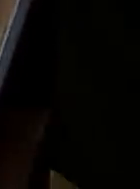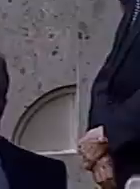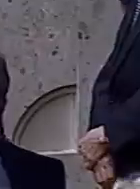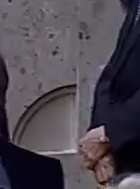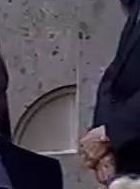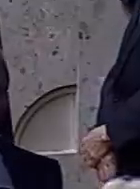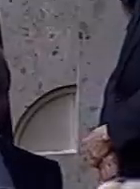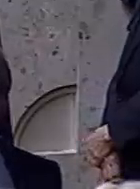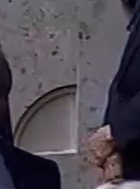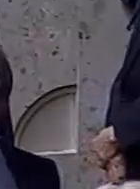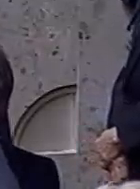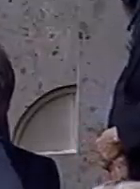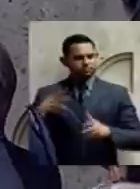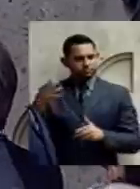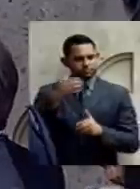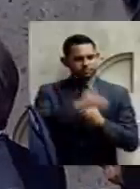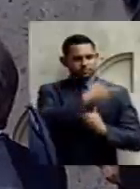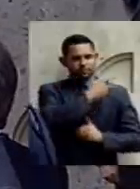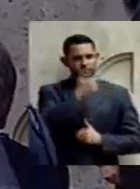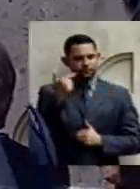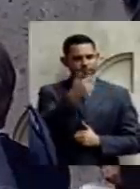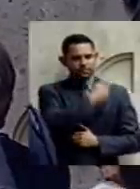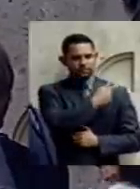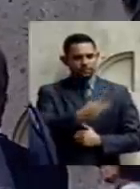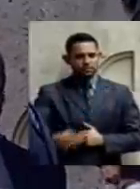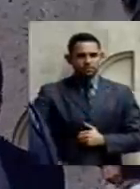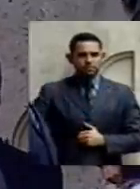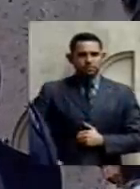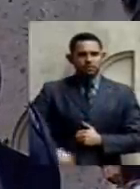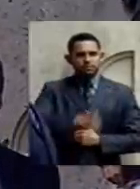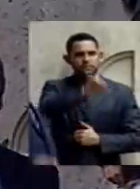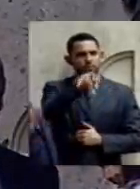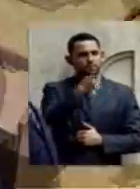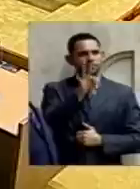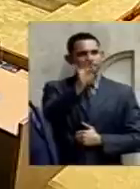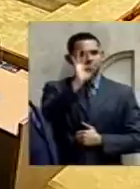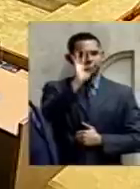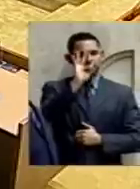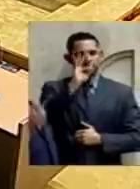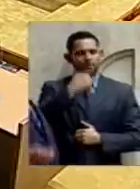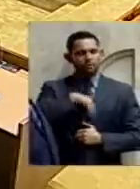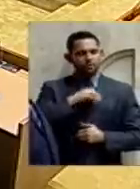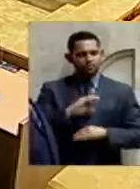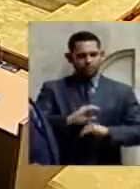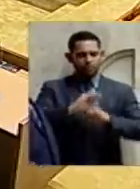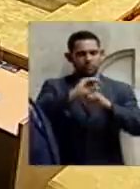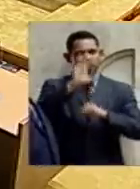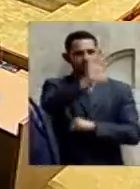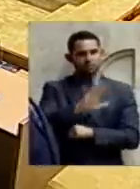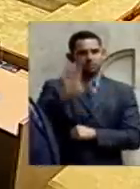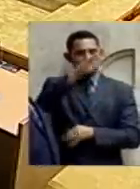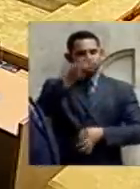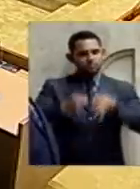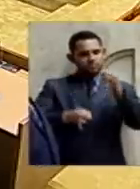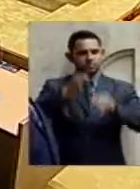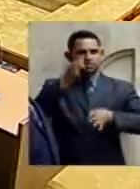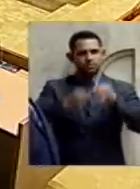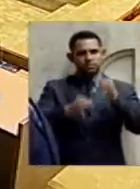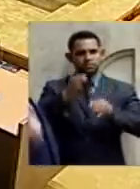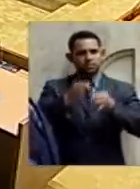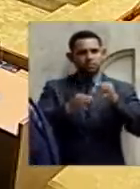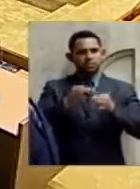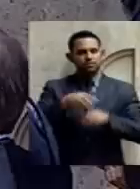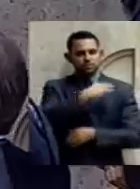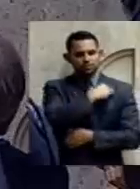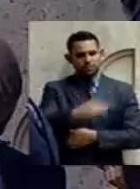Declaro empossado no cargo de vice-presidente do Supremo Tribunal Federal e do Conselho Nacional de Justiça, o